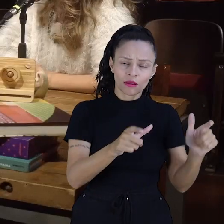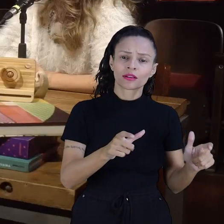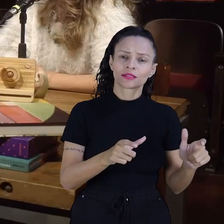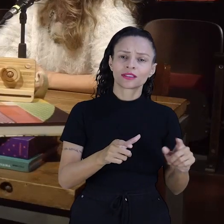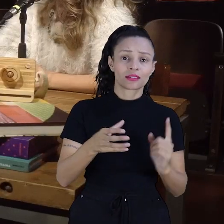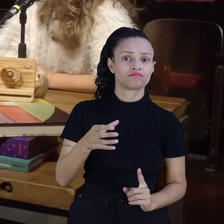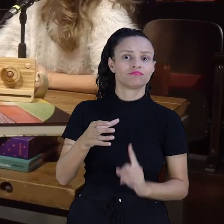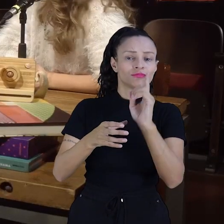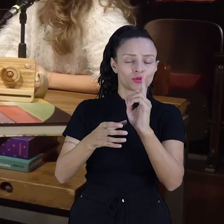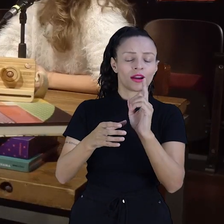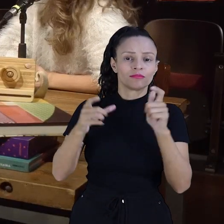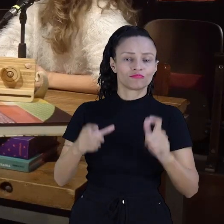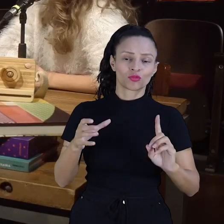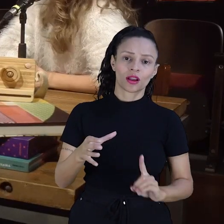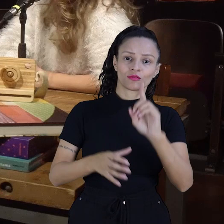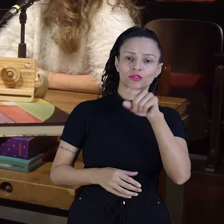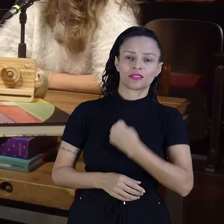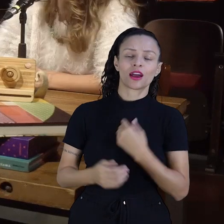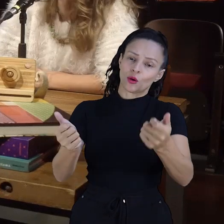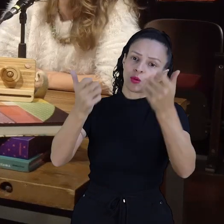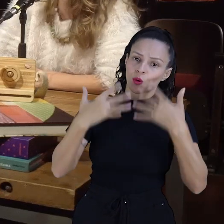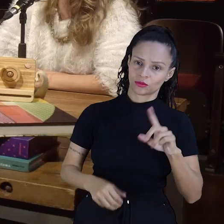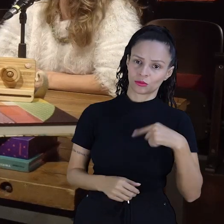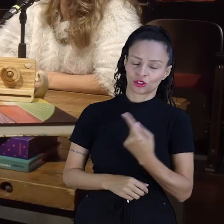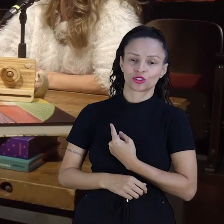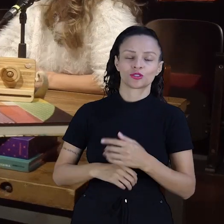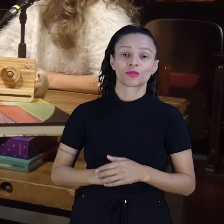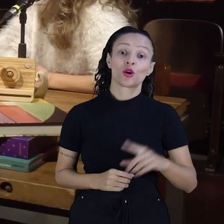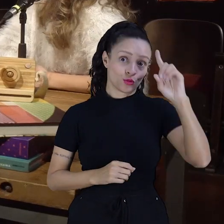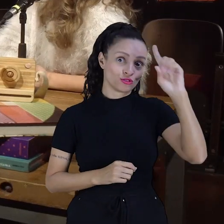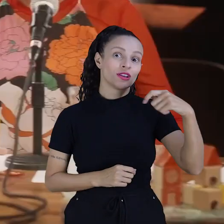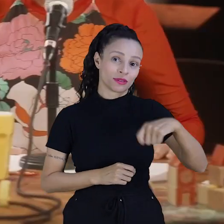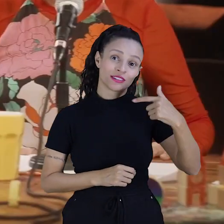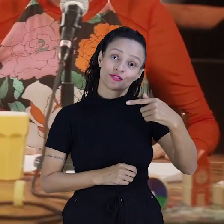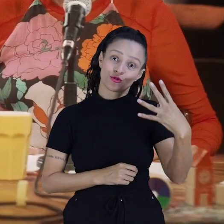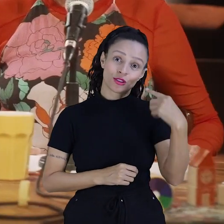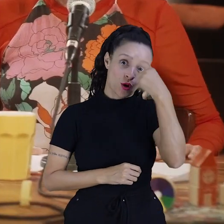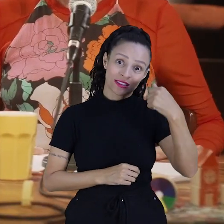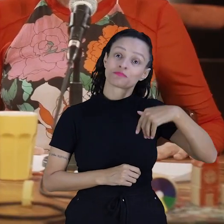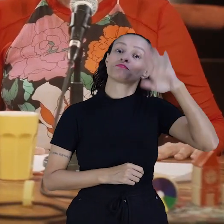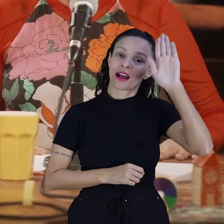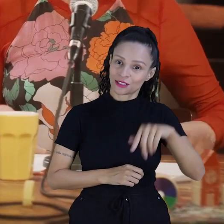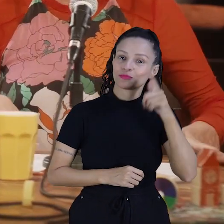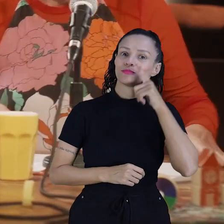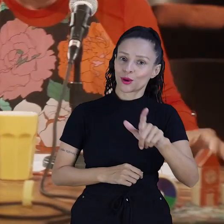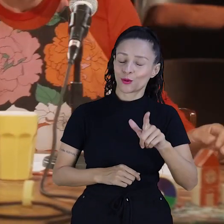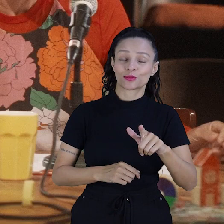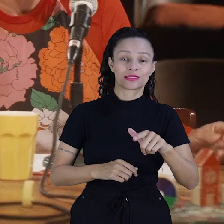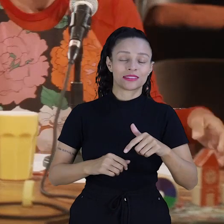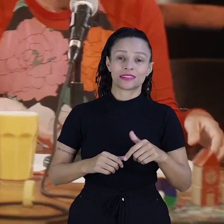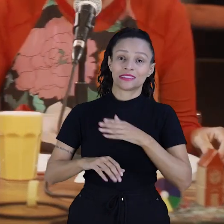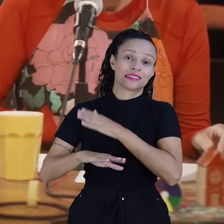E como esse entre-lugar, acho que não é um trânsito, é um entre-lugar que você tá. Conta pra gente um pouco sobre. O dia precisa ter mais de 24 horas, né?